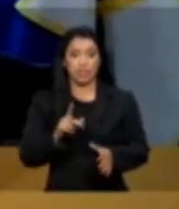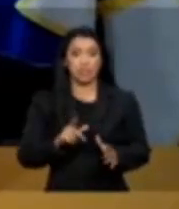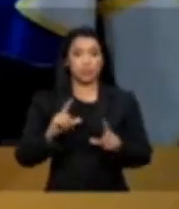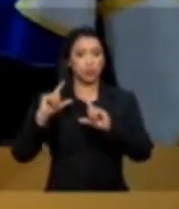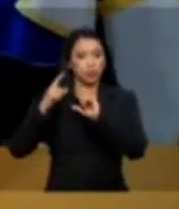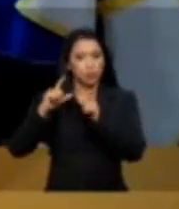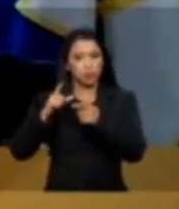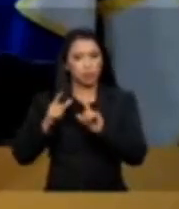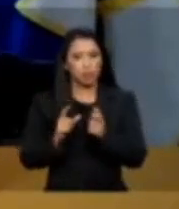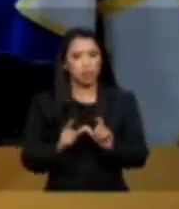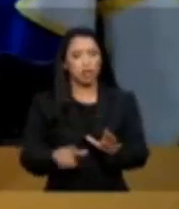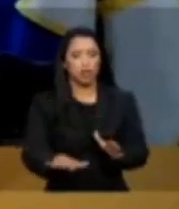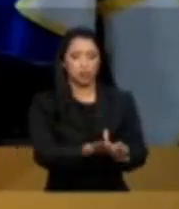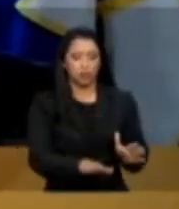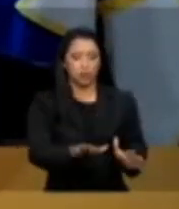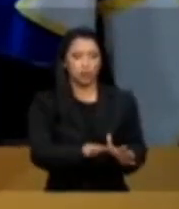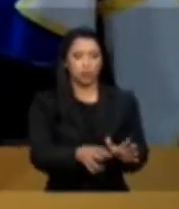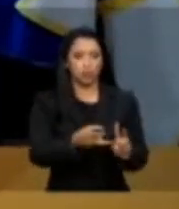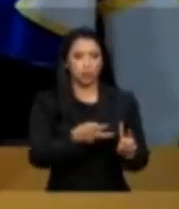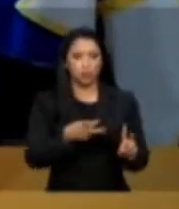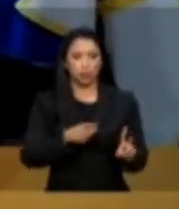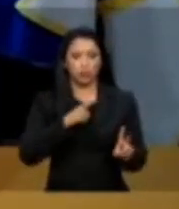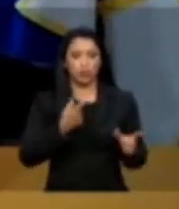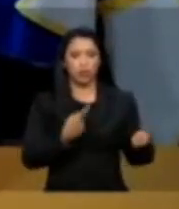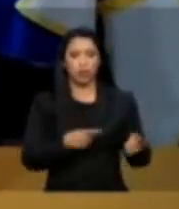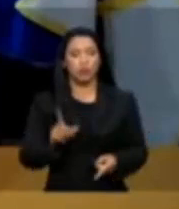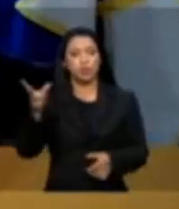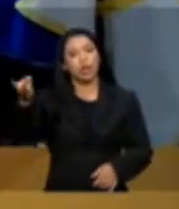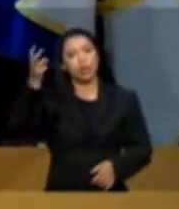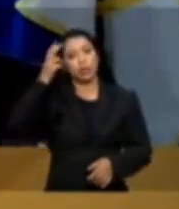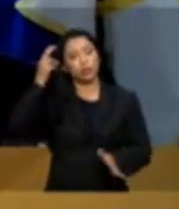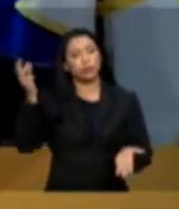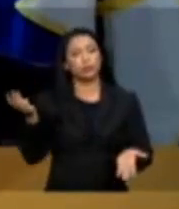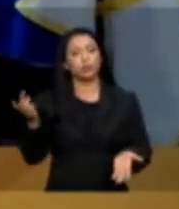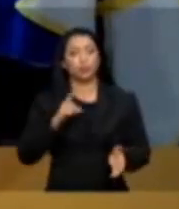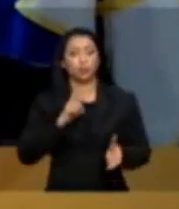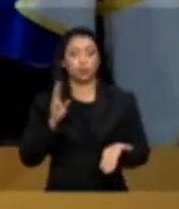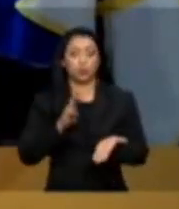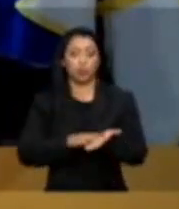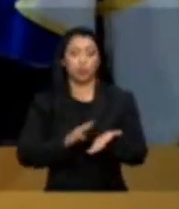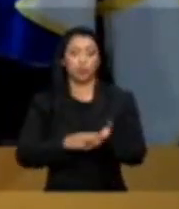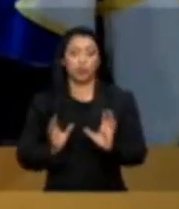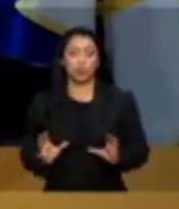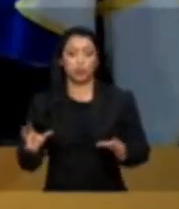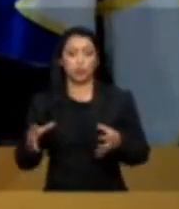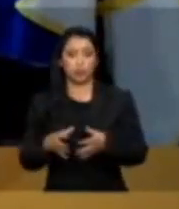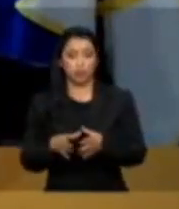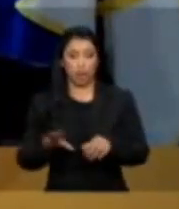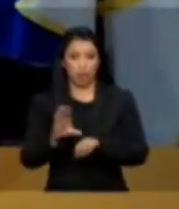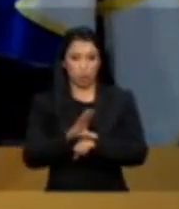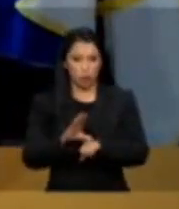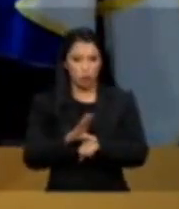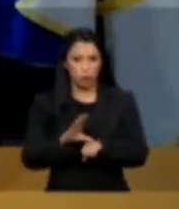tradicional indígena afetava a identidade cultural dos membros daquela comunidade. A